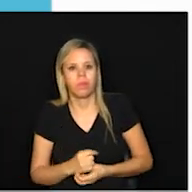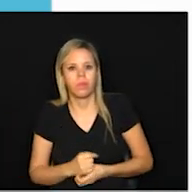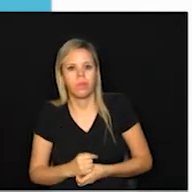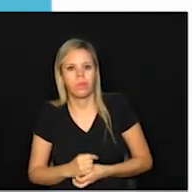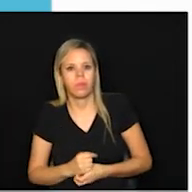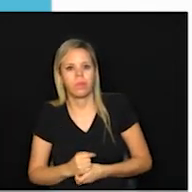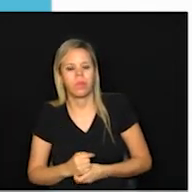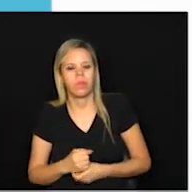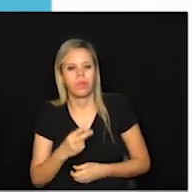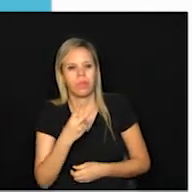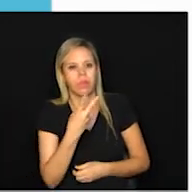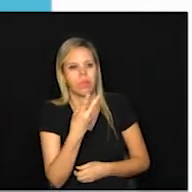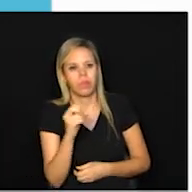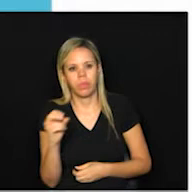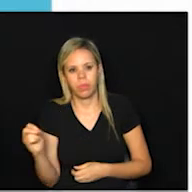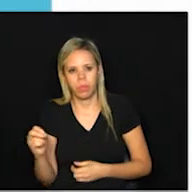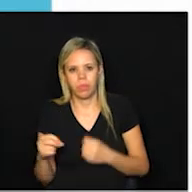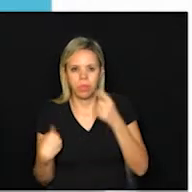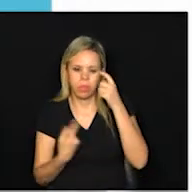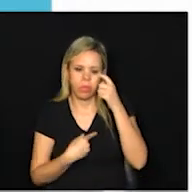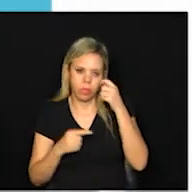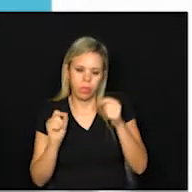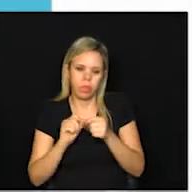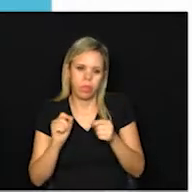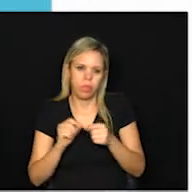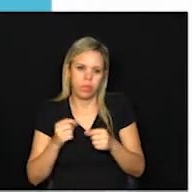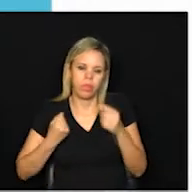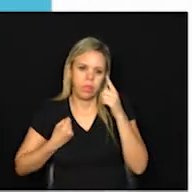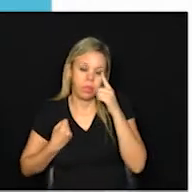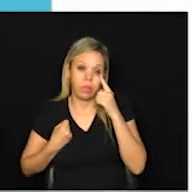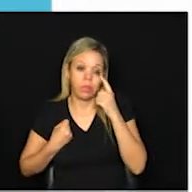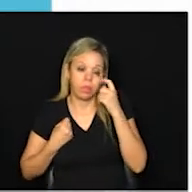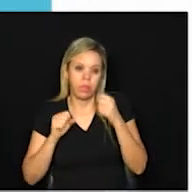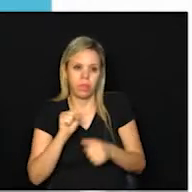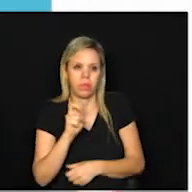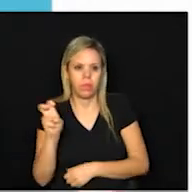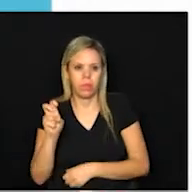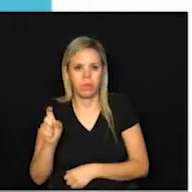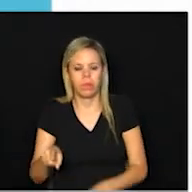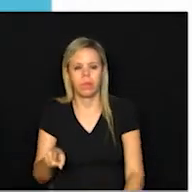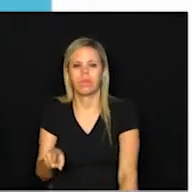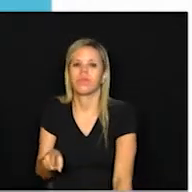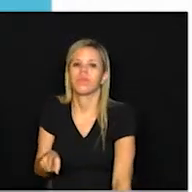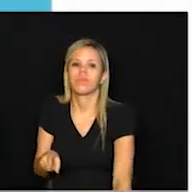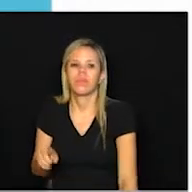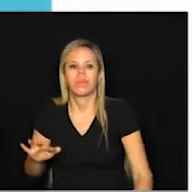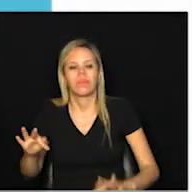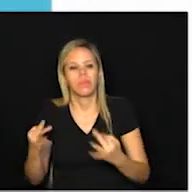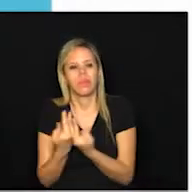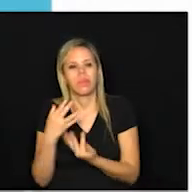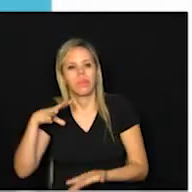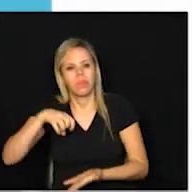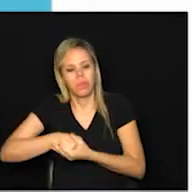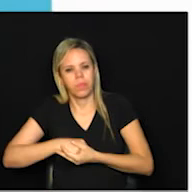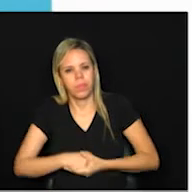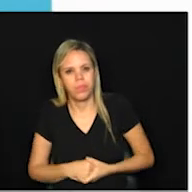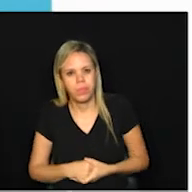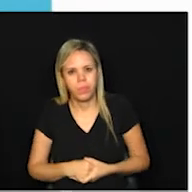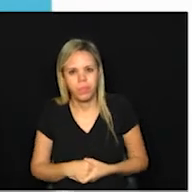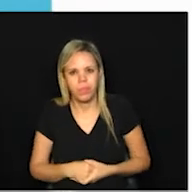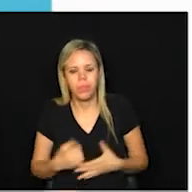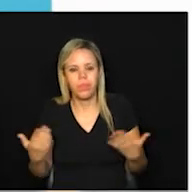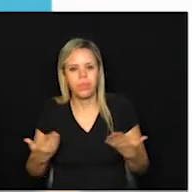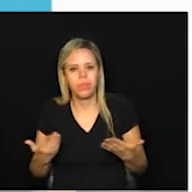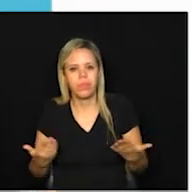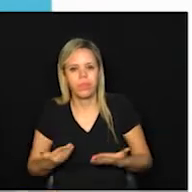Em 2020, nós tivemos um número de 85 mil famílias cadastradas. E